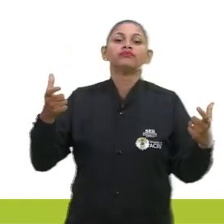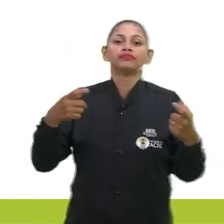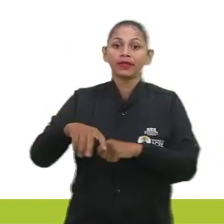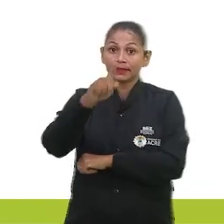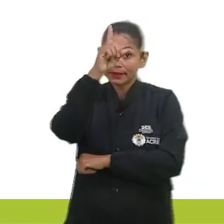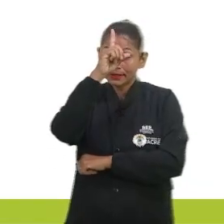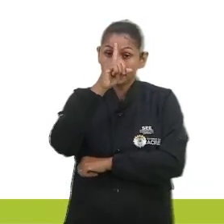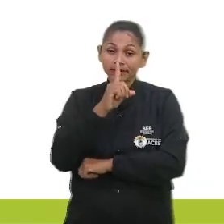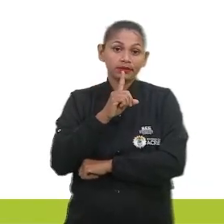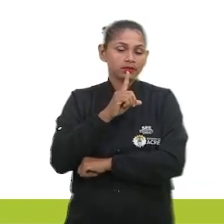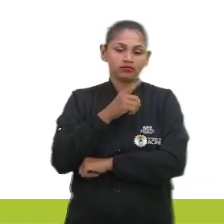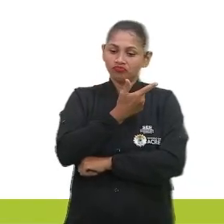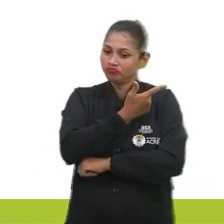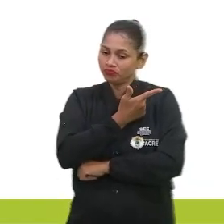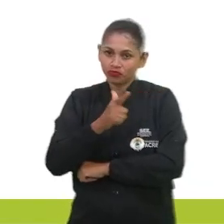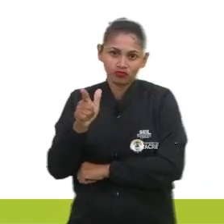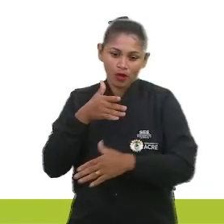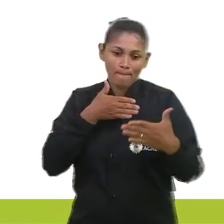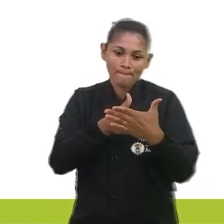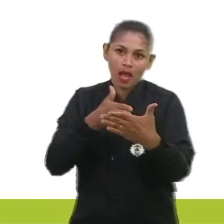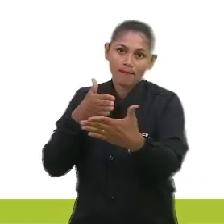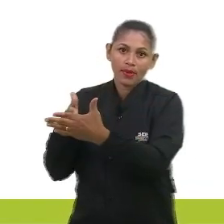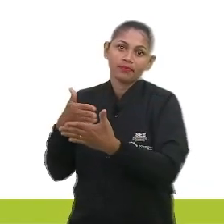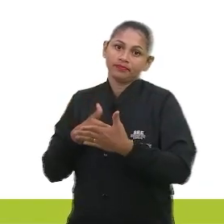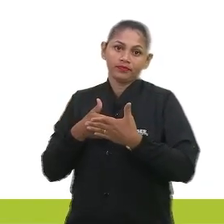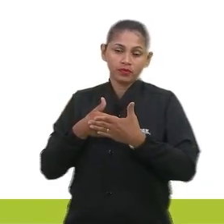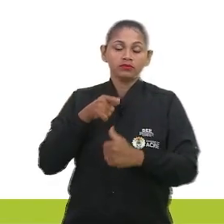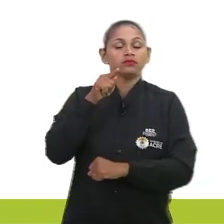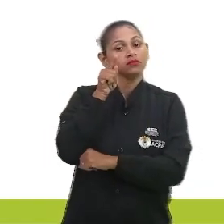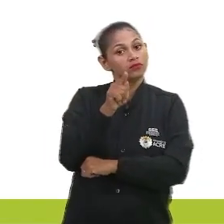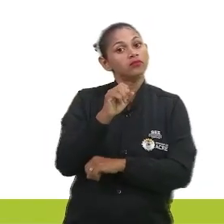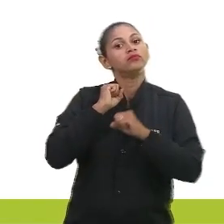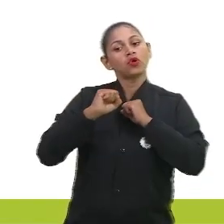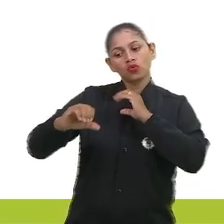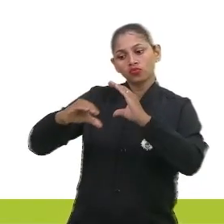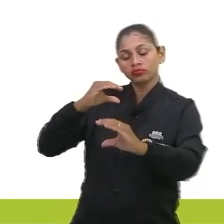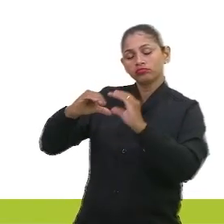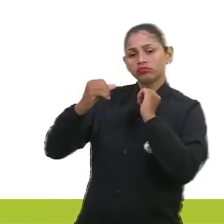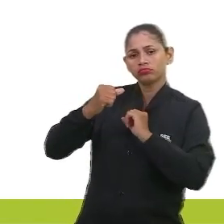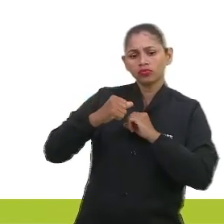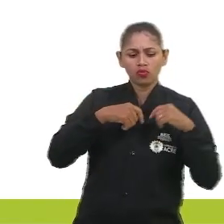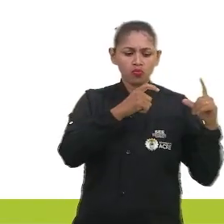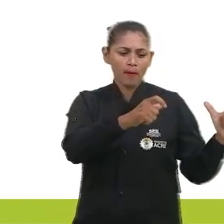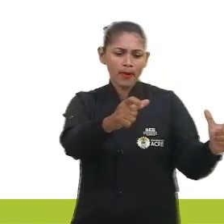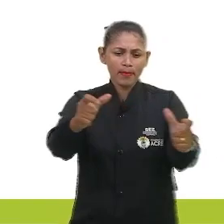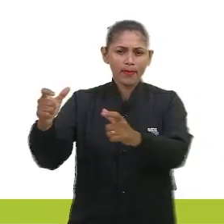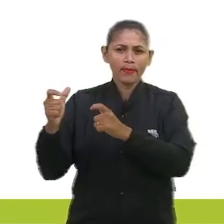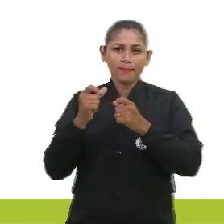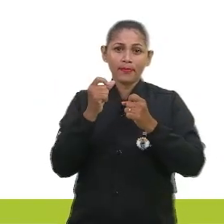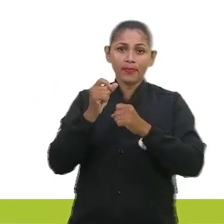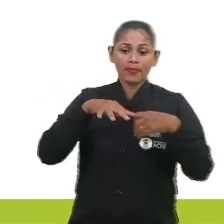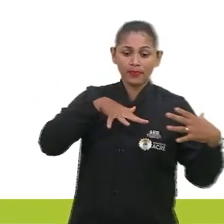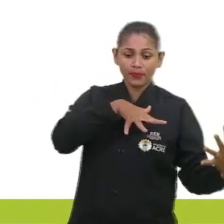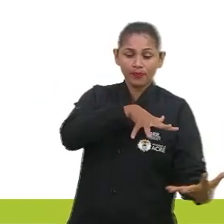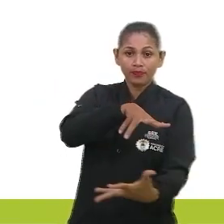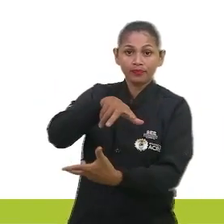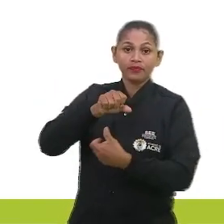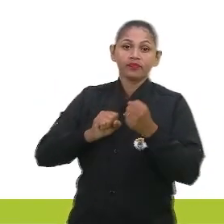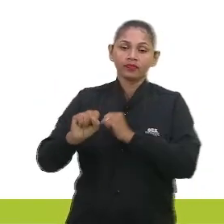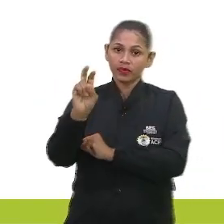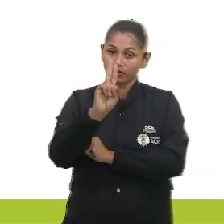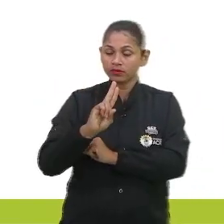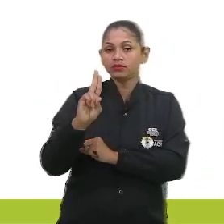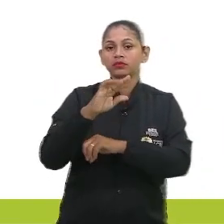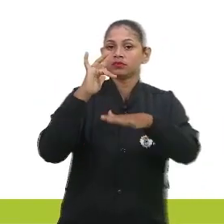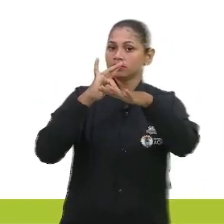sem fronteiras. Você pode se comunicar com pessoas de vários lugares do mundo ao mesmo tempo, né? Usando as